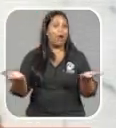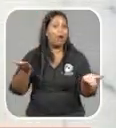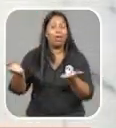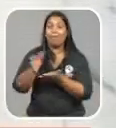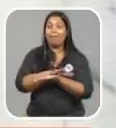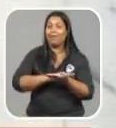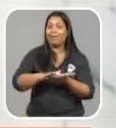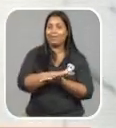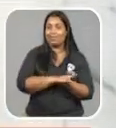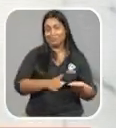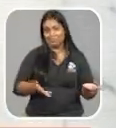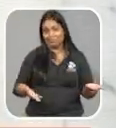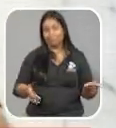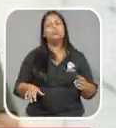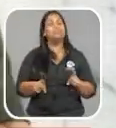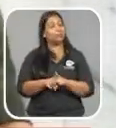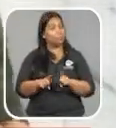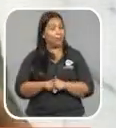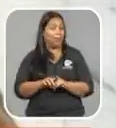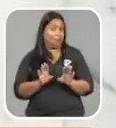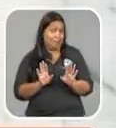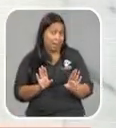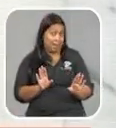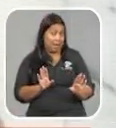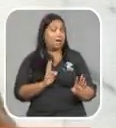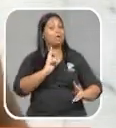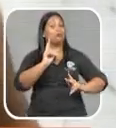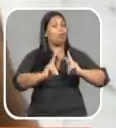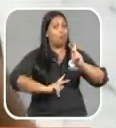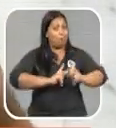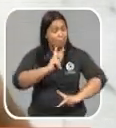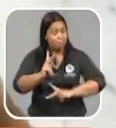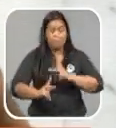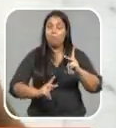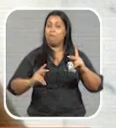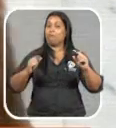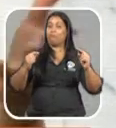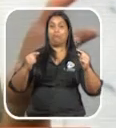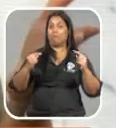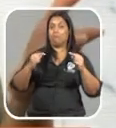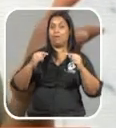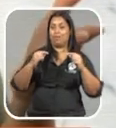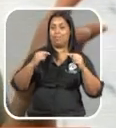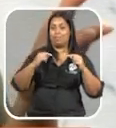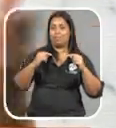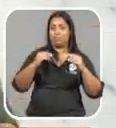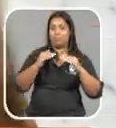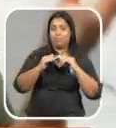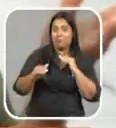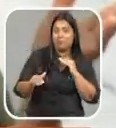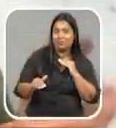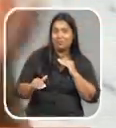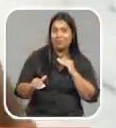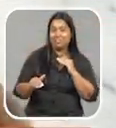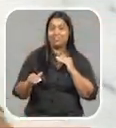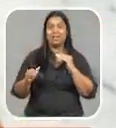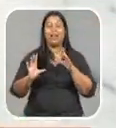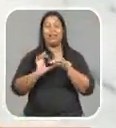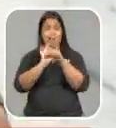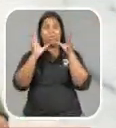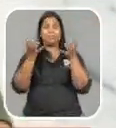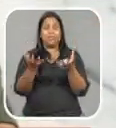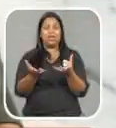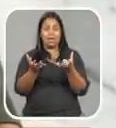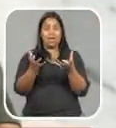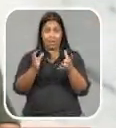a população é contra. Engraçado, vocês querem democracia direta e eu sou fã disso. Eu quero democracia direta, seria ótimo. Vocês querem